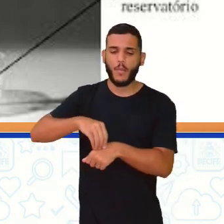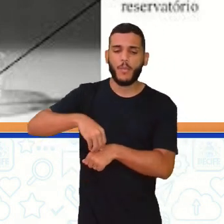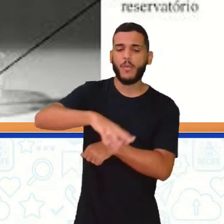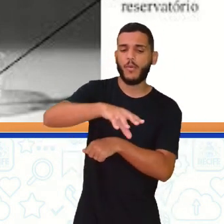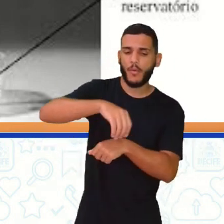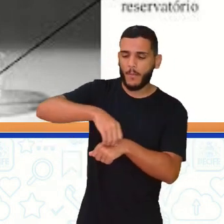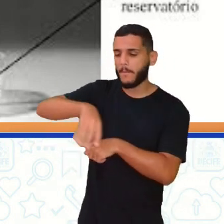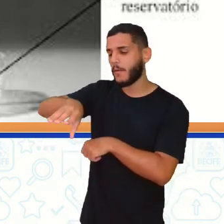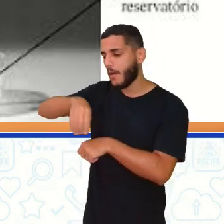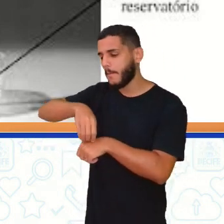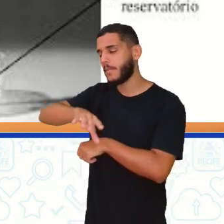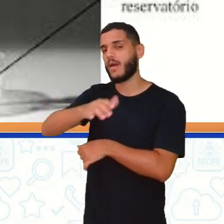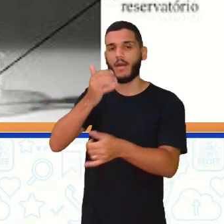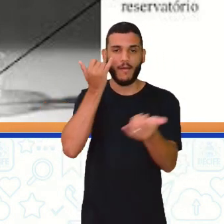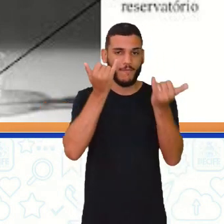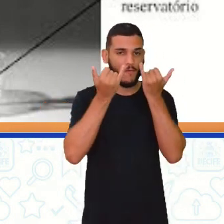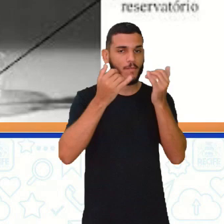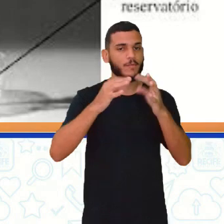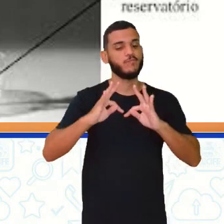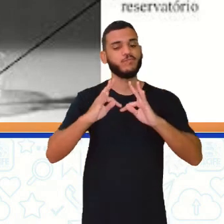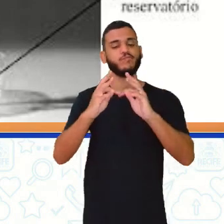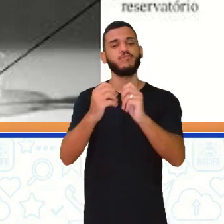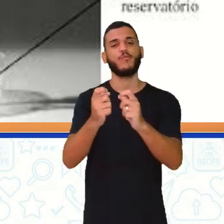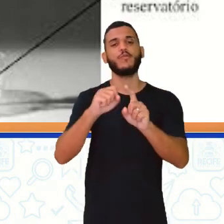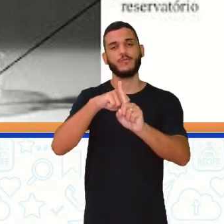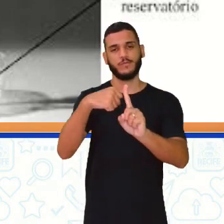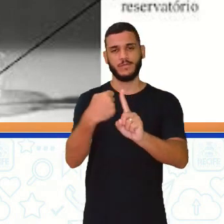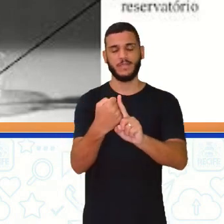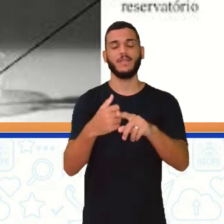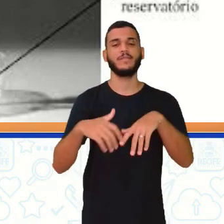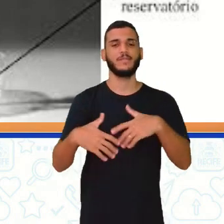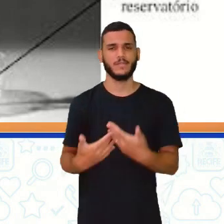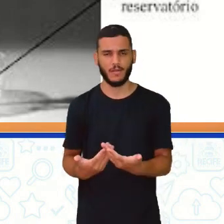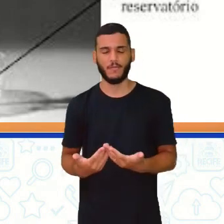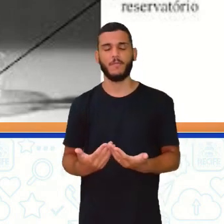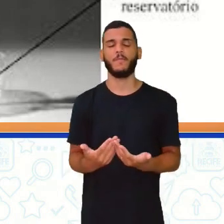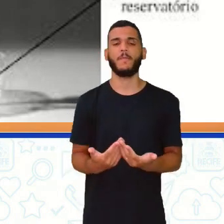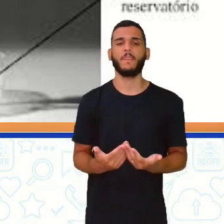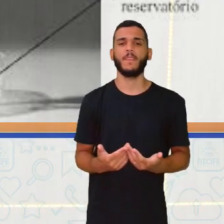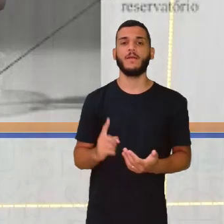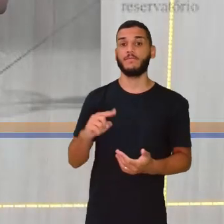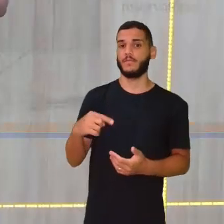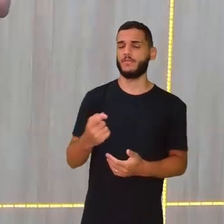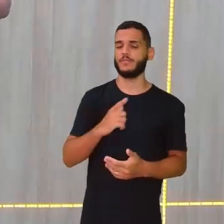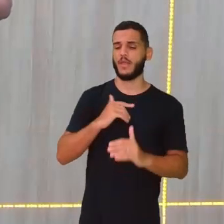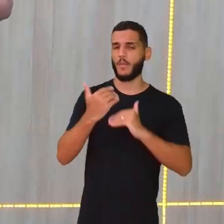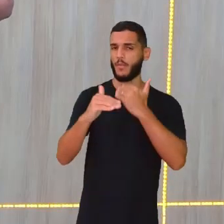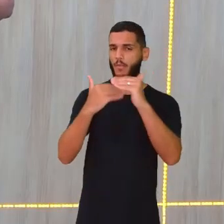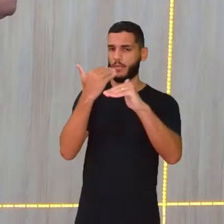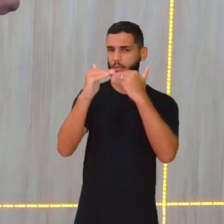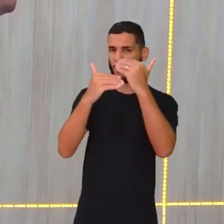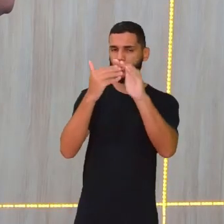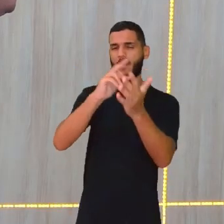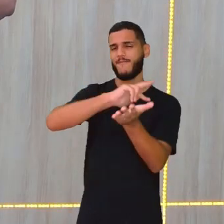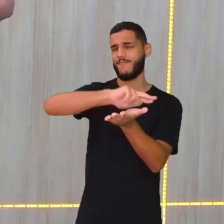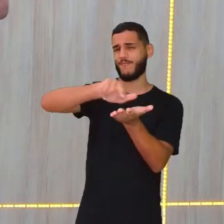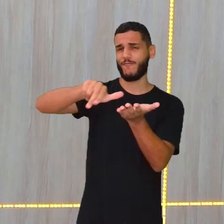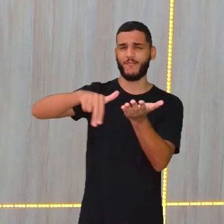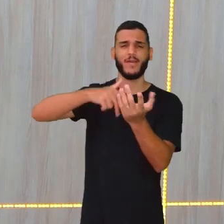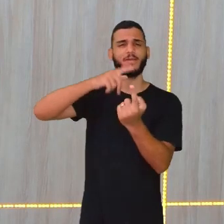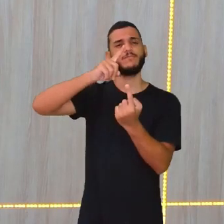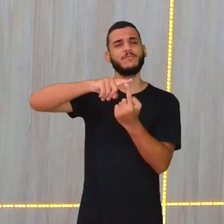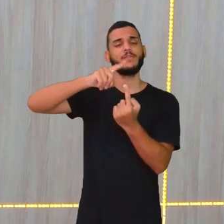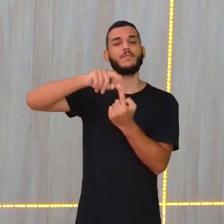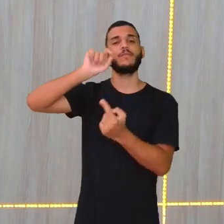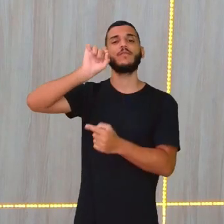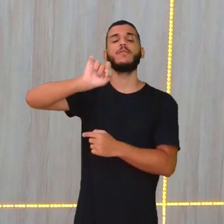esse conhecimento para toda a sociedade. Então, a partir dele é que foram evoluindo aí os vários tipos